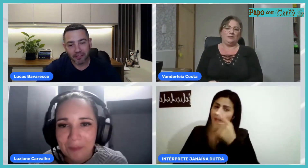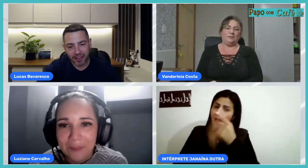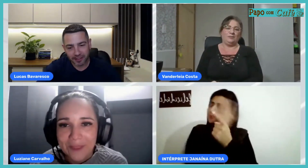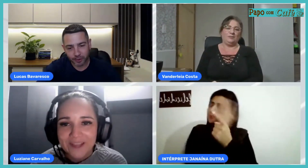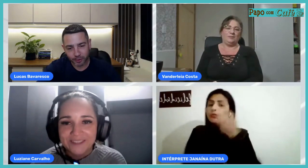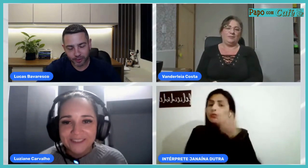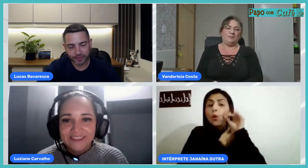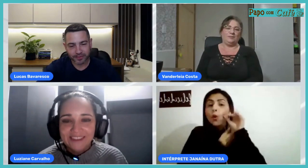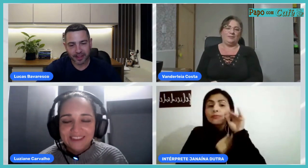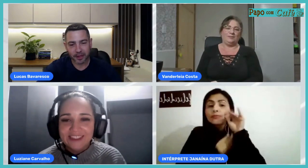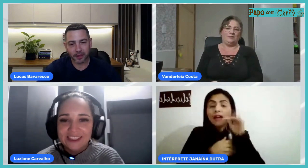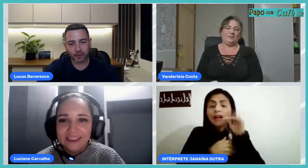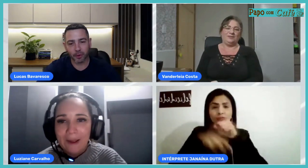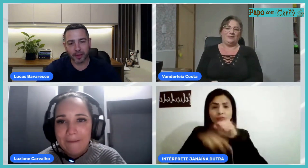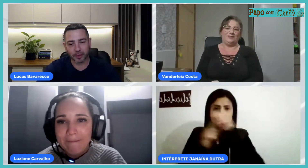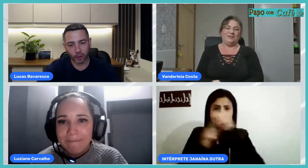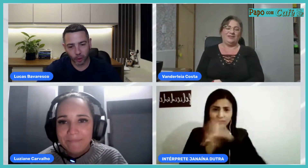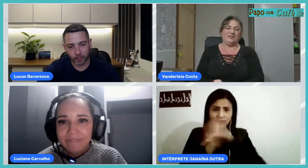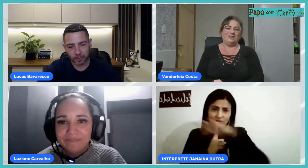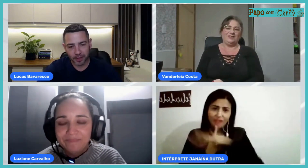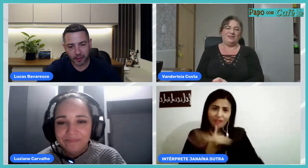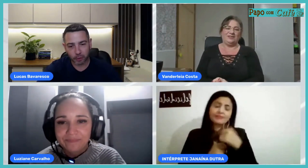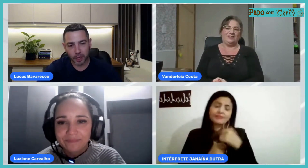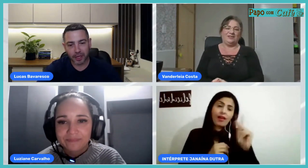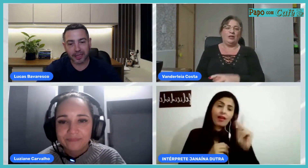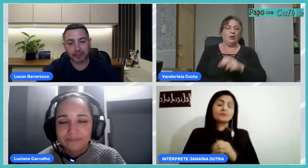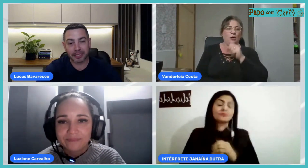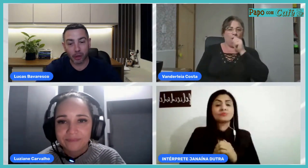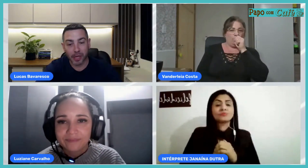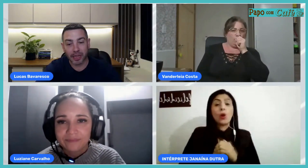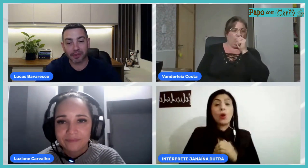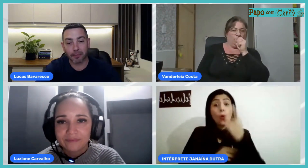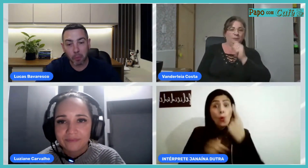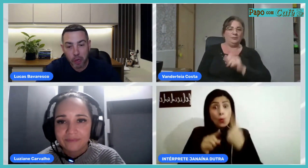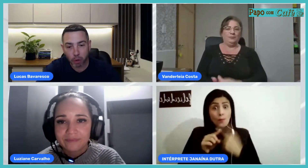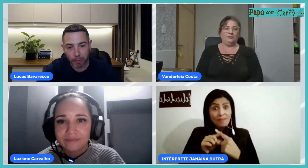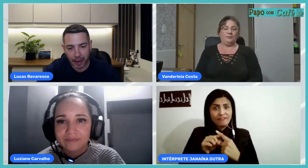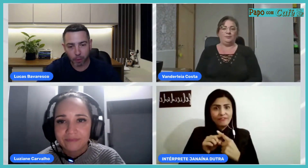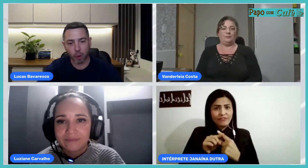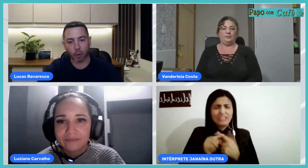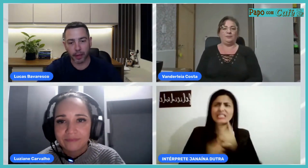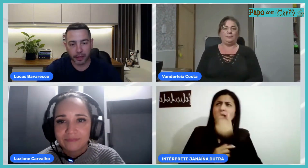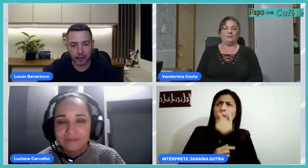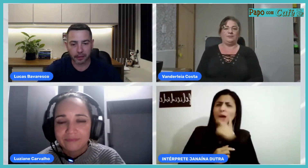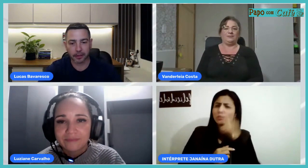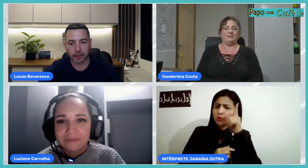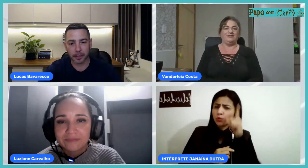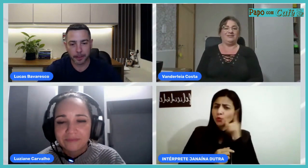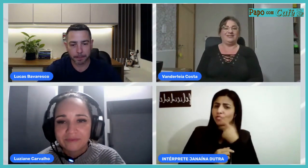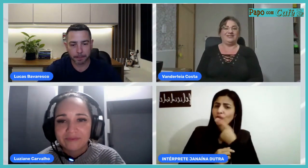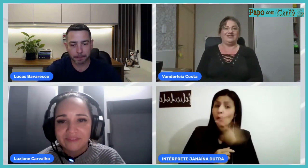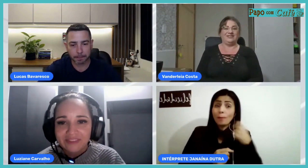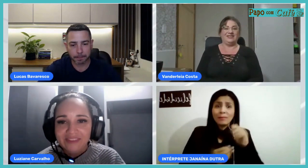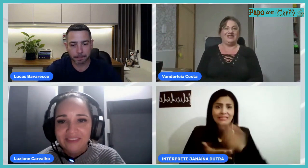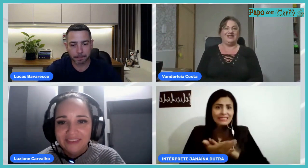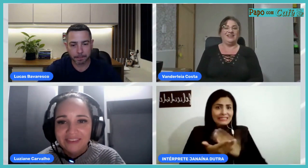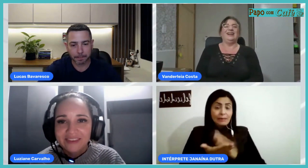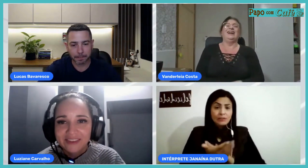porque uma vez, Lu, acho que tu comentou que tu tinha que interpretar alguém que estava muito brabo com alguém.